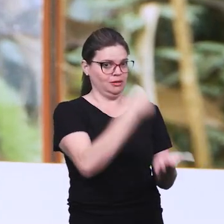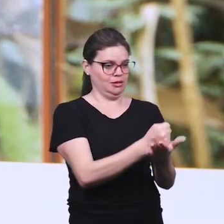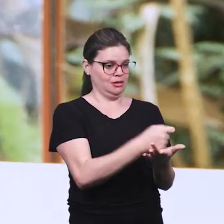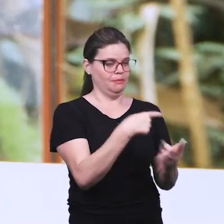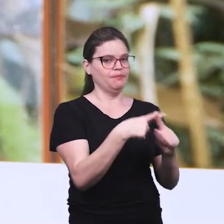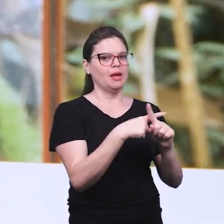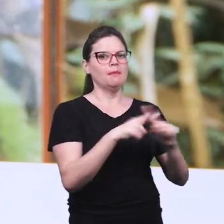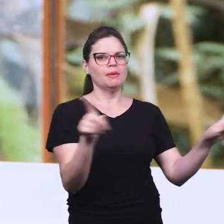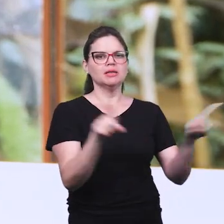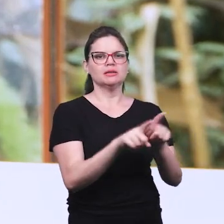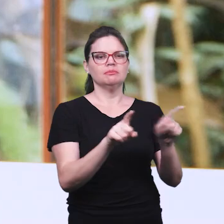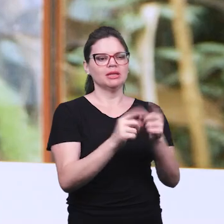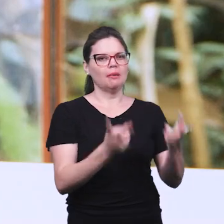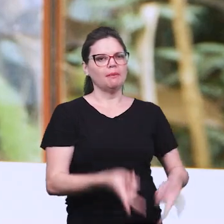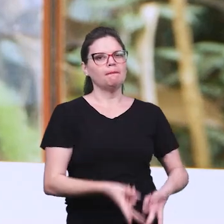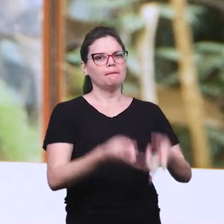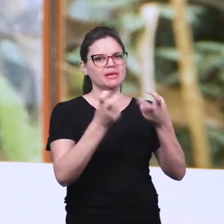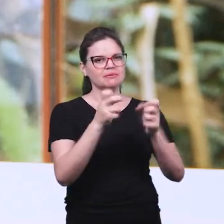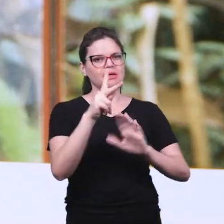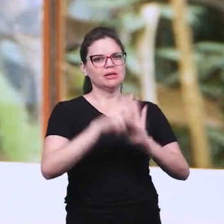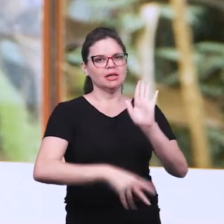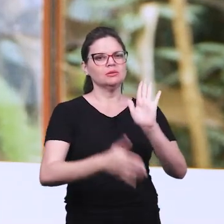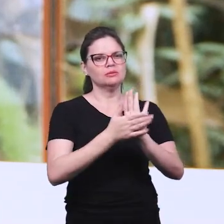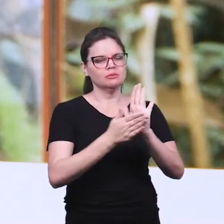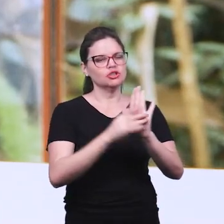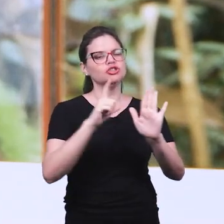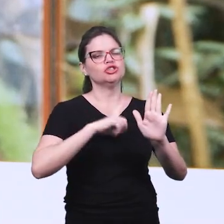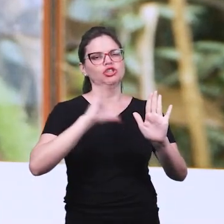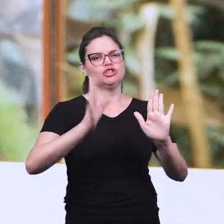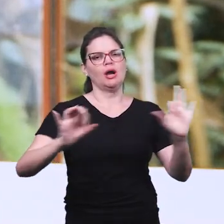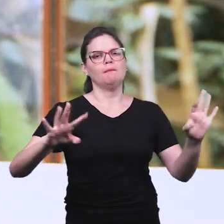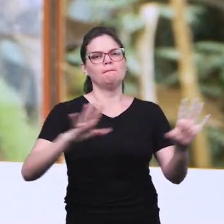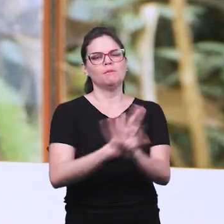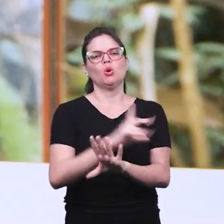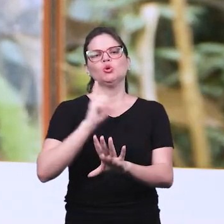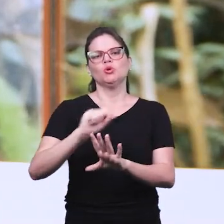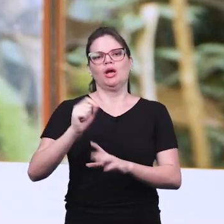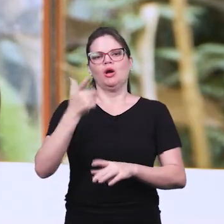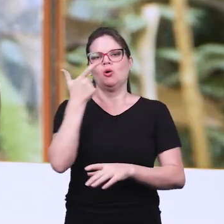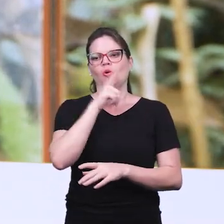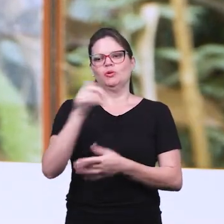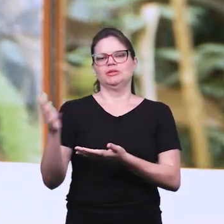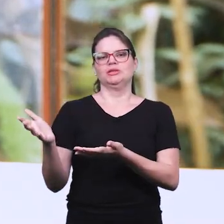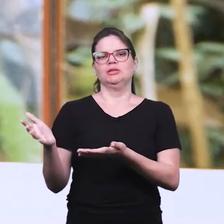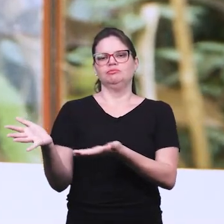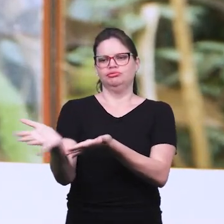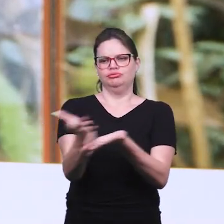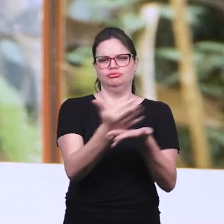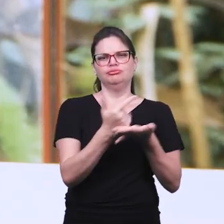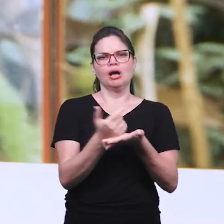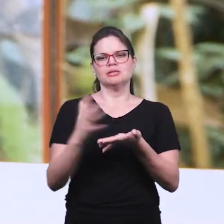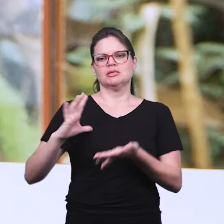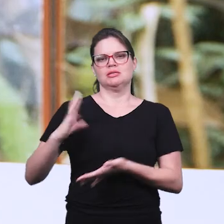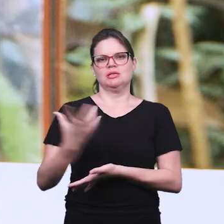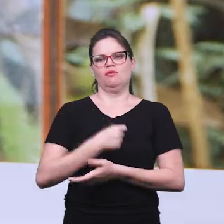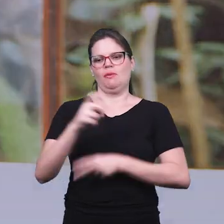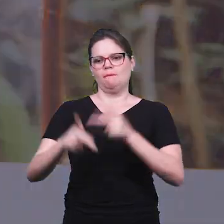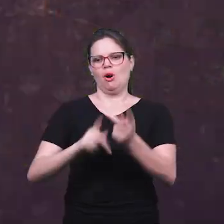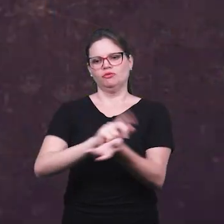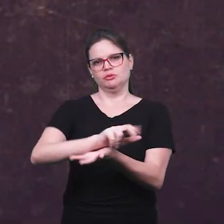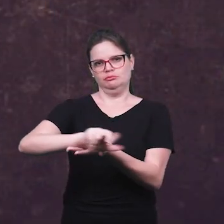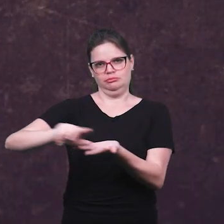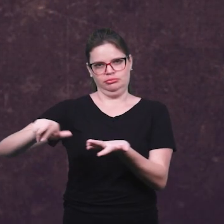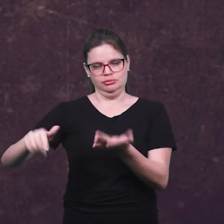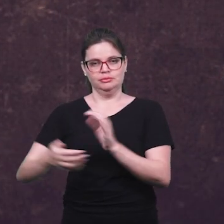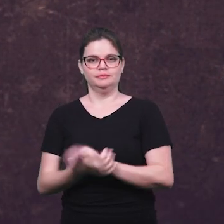plano de Deus para alcançar os gentios, para alcançar os outros povos. Quando o Senhor chamou Abraão, no capítulo 12 de Gênesis, o versículo 3, o